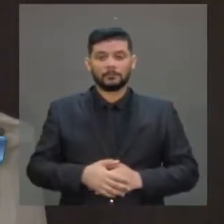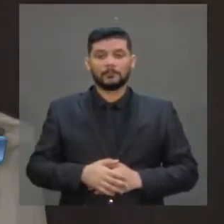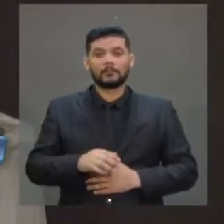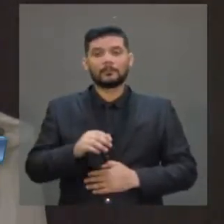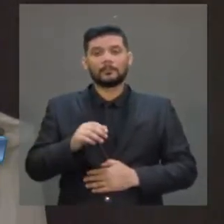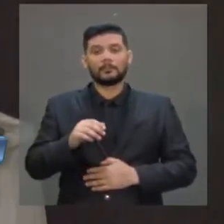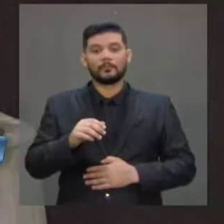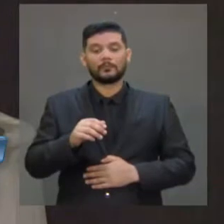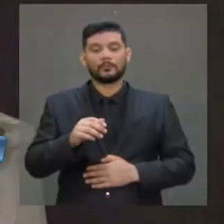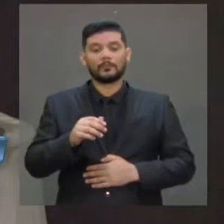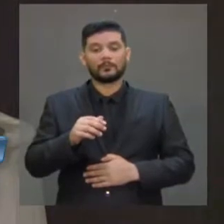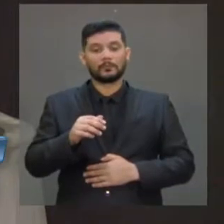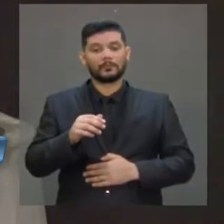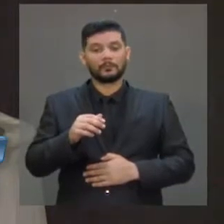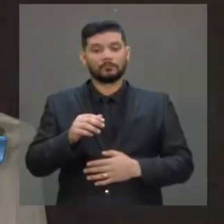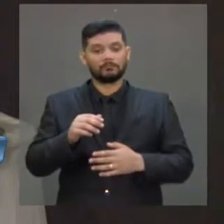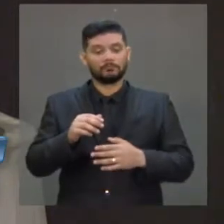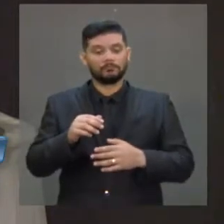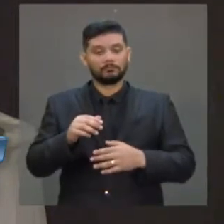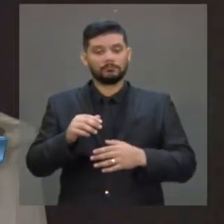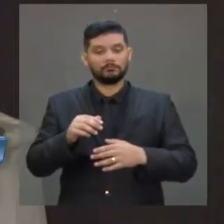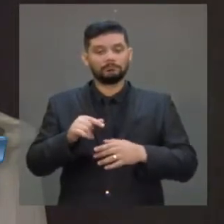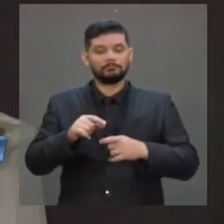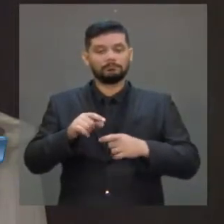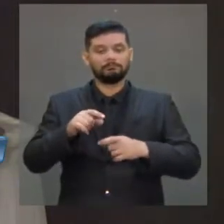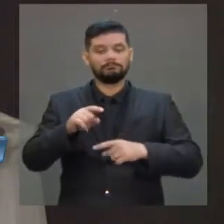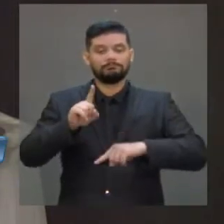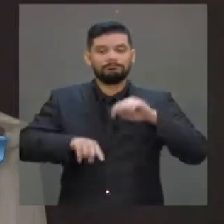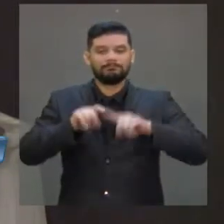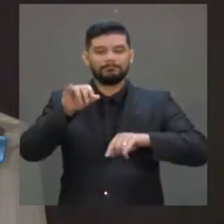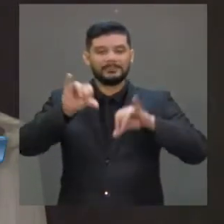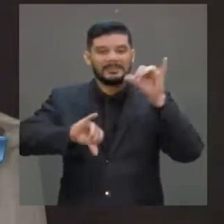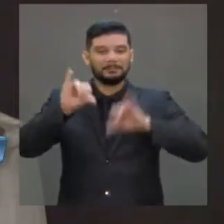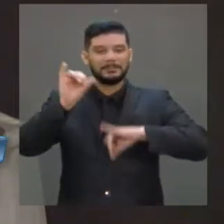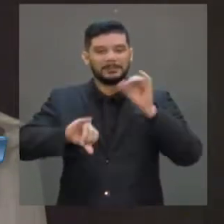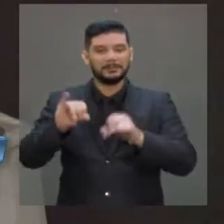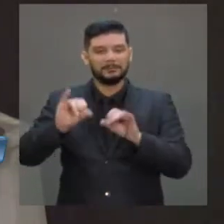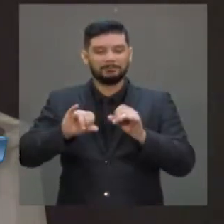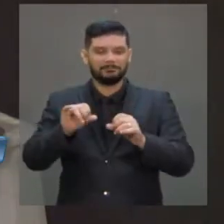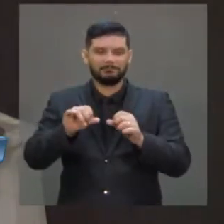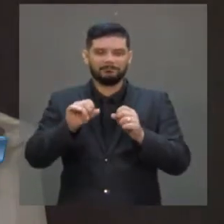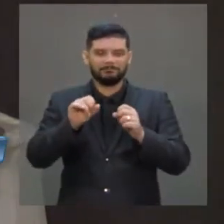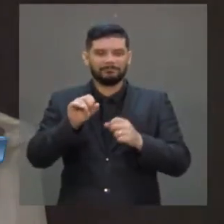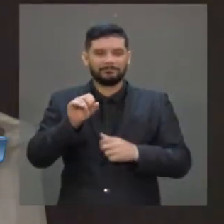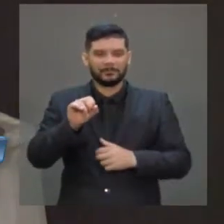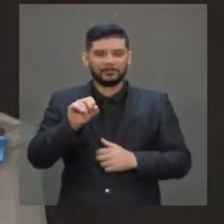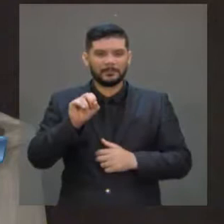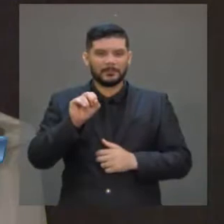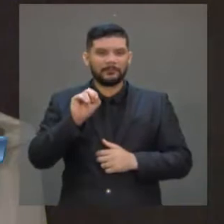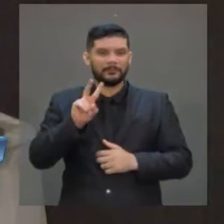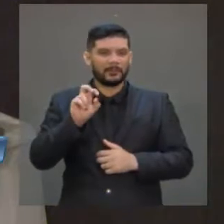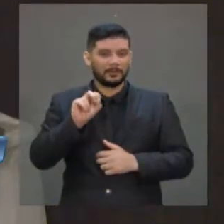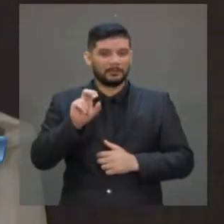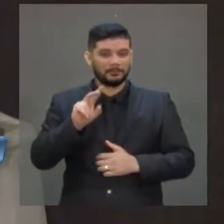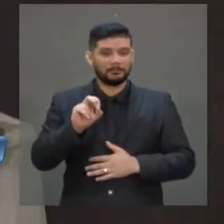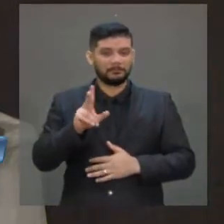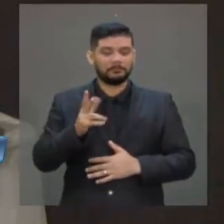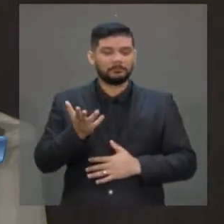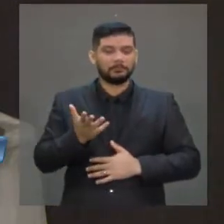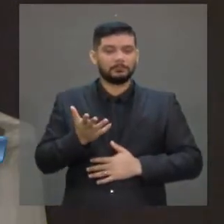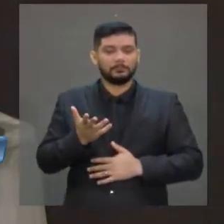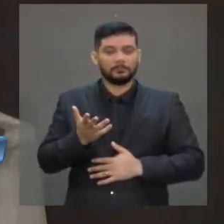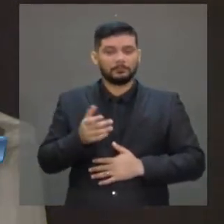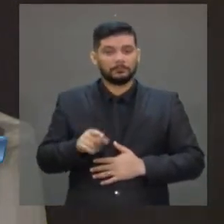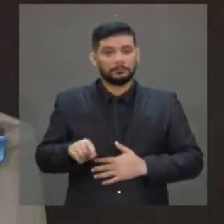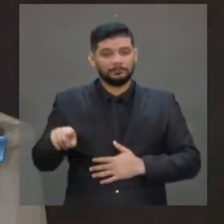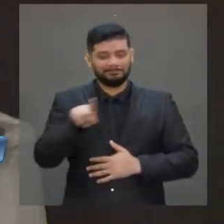325 novos agrotóxicos. Esses agrotóxicos são classificados entre